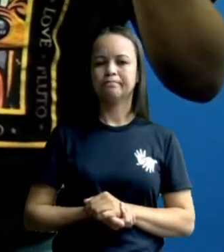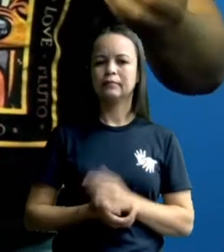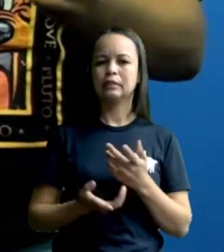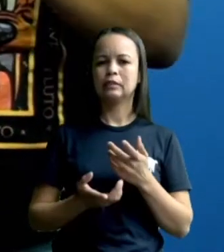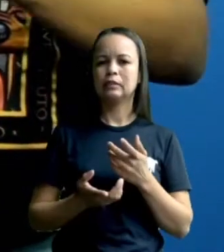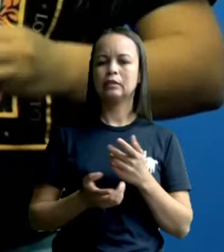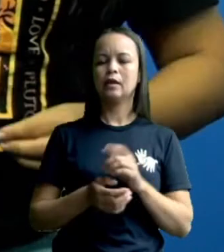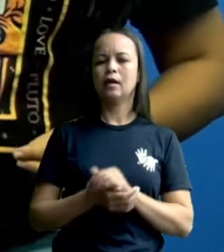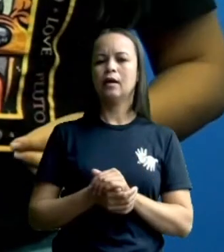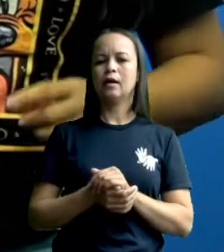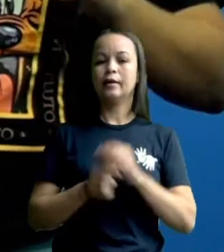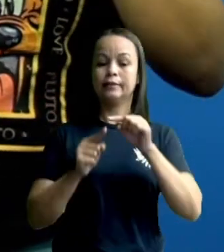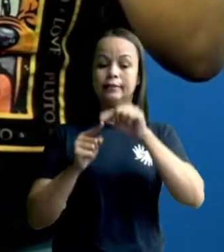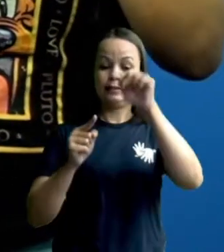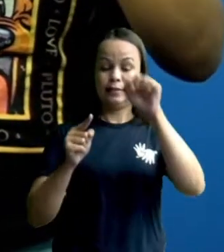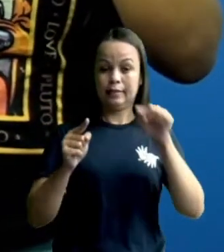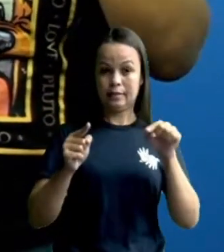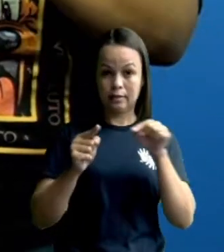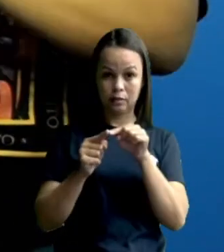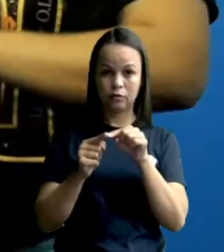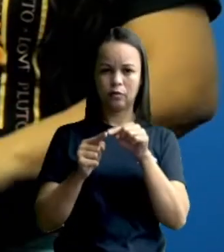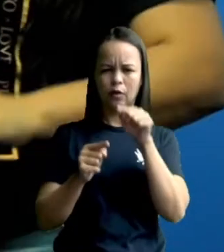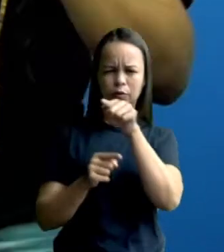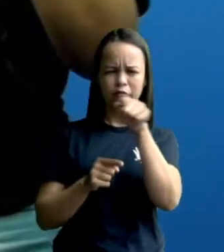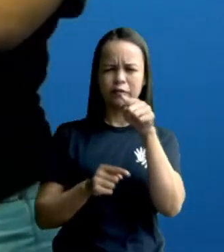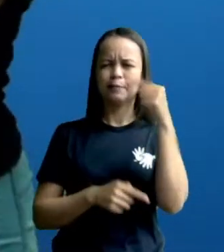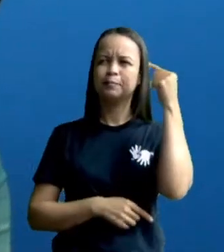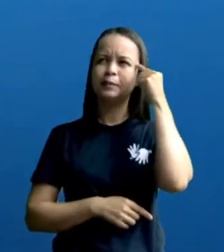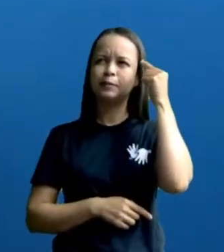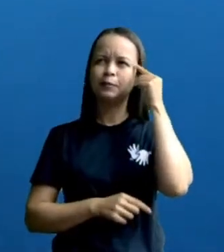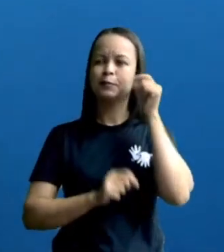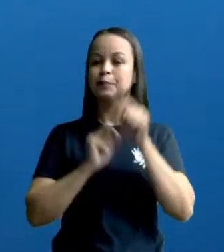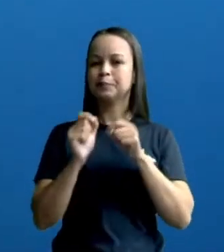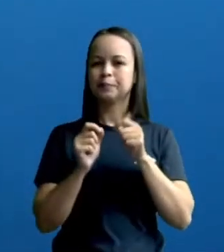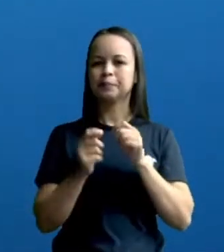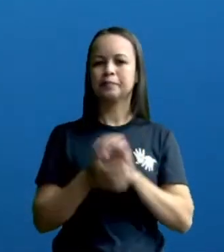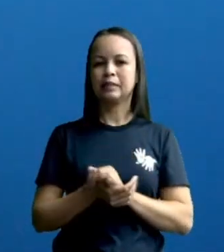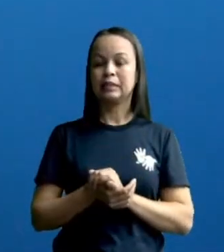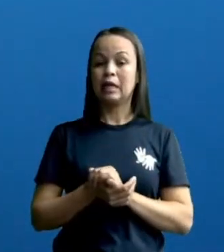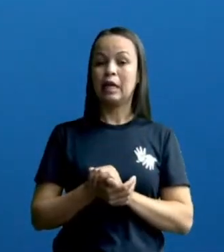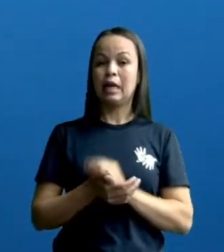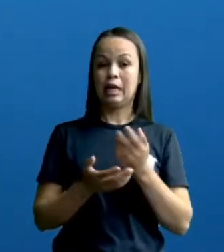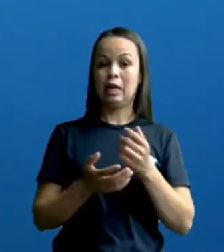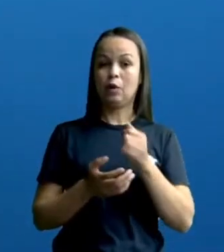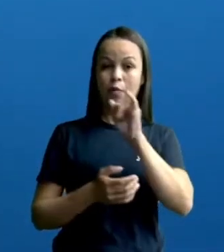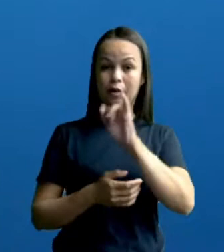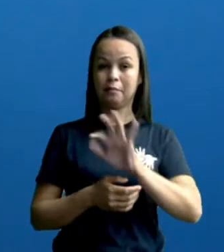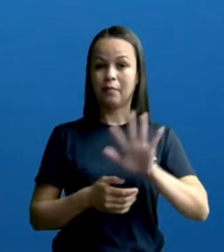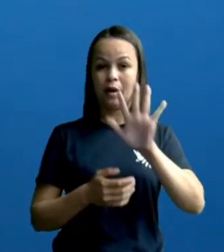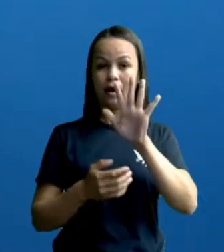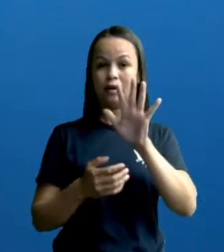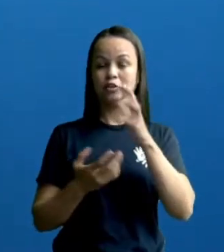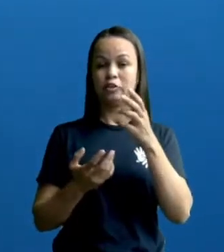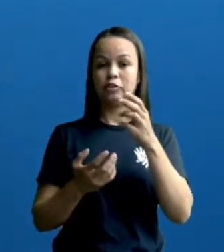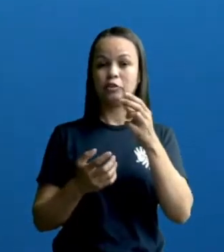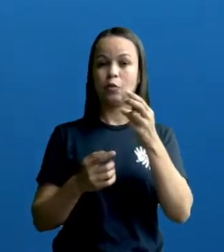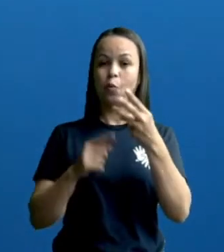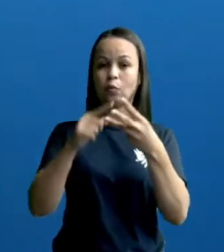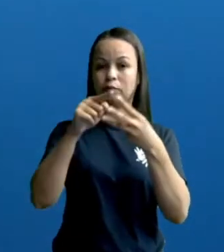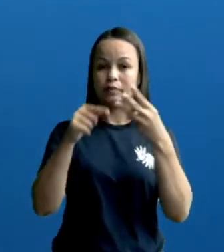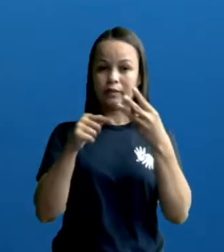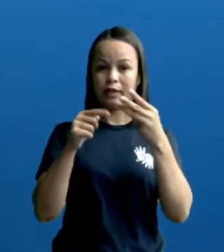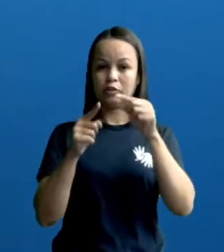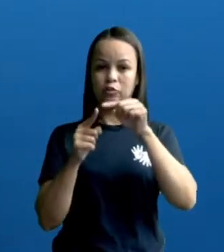Triângulos é exatamente o que você pensou. Triângulo é uma figura ó, com 3